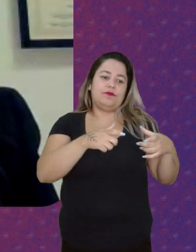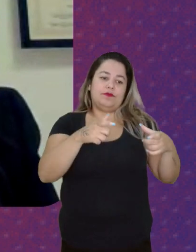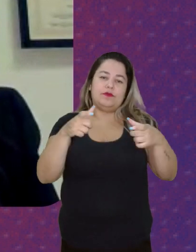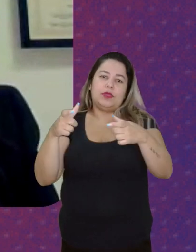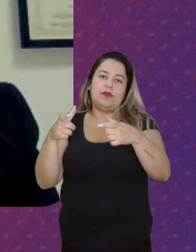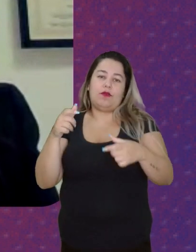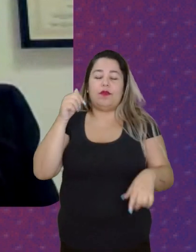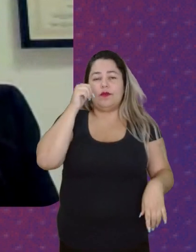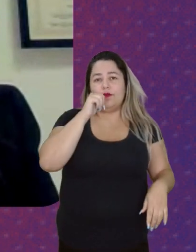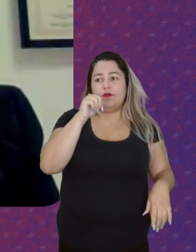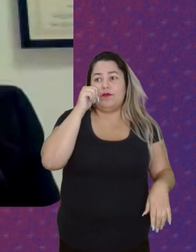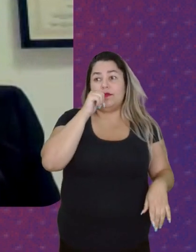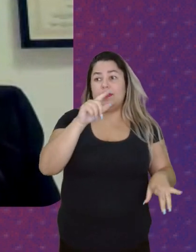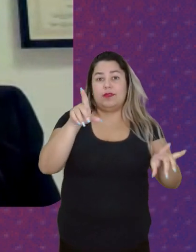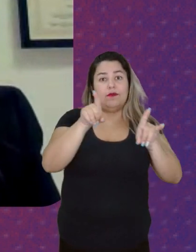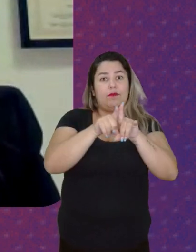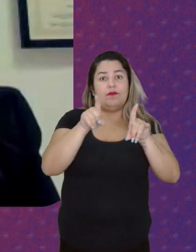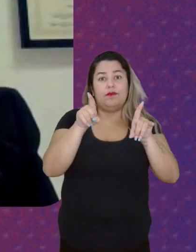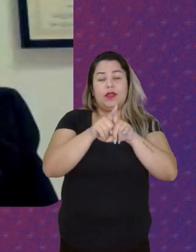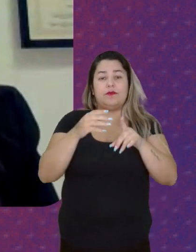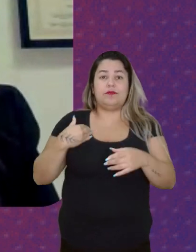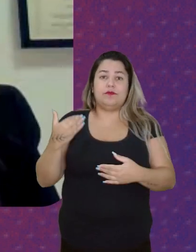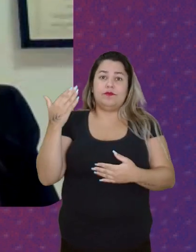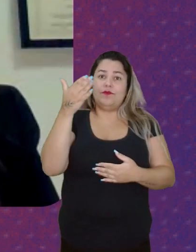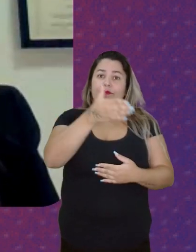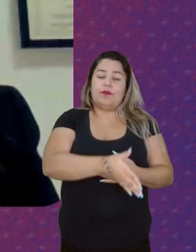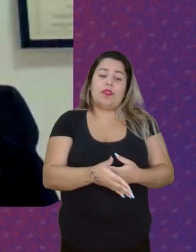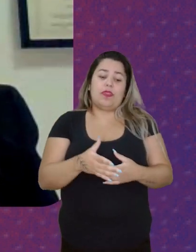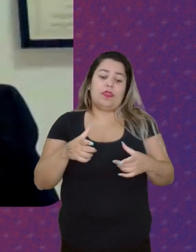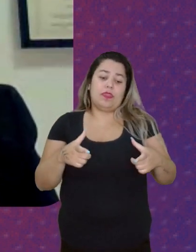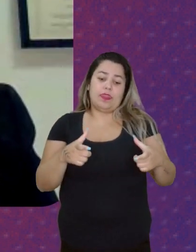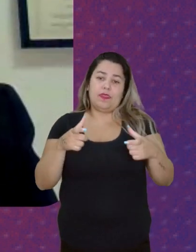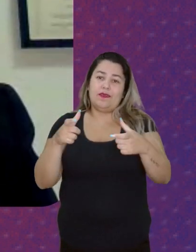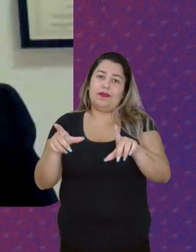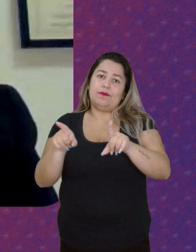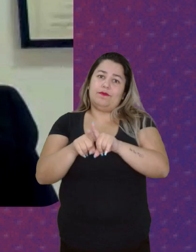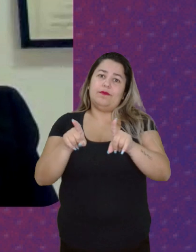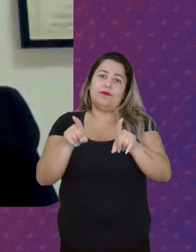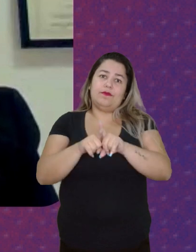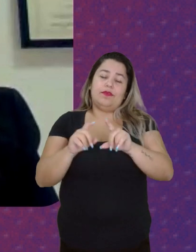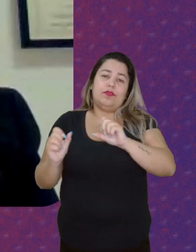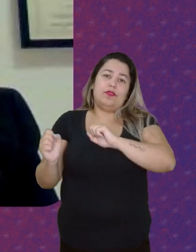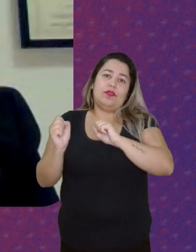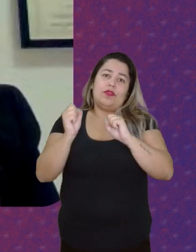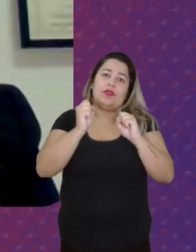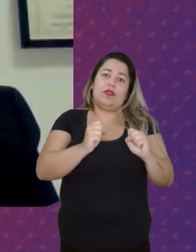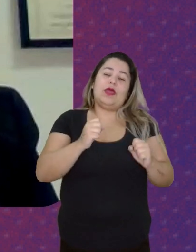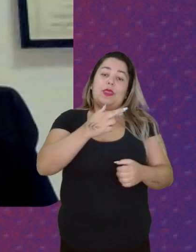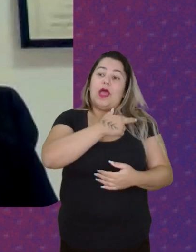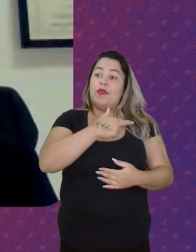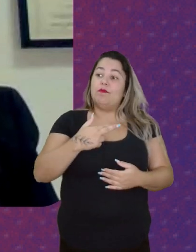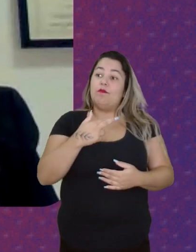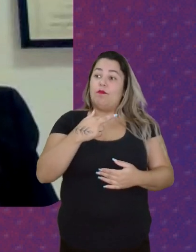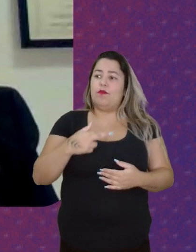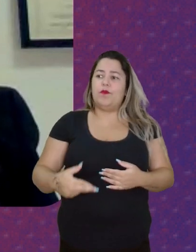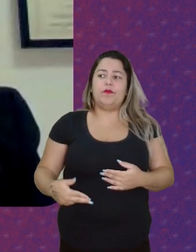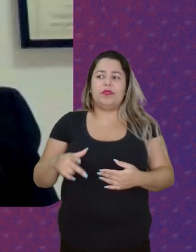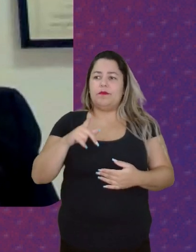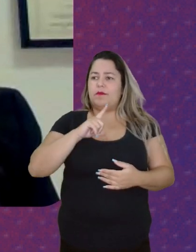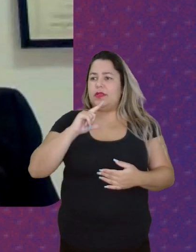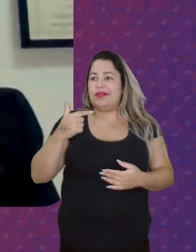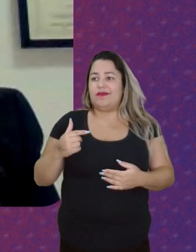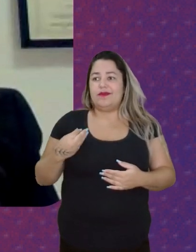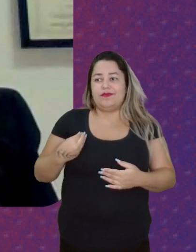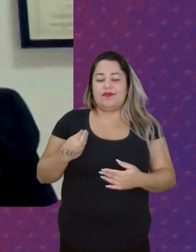e as mulheres nunca participavam desses espaços. Depois, com a primeira Constituição da República também, as mulheres não estavam